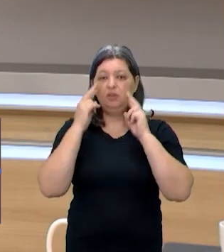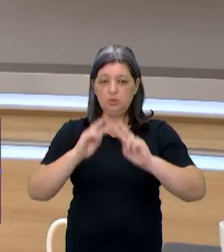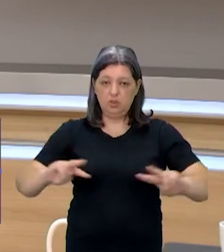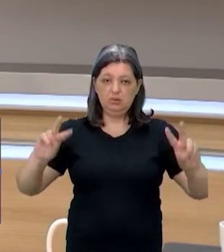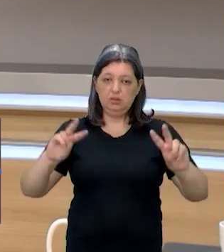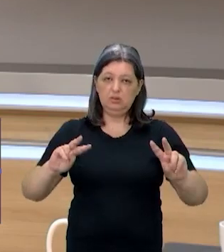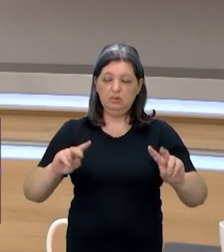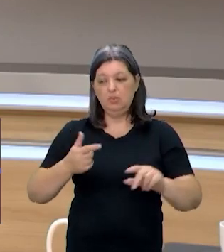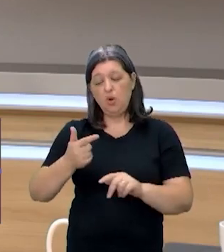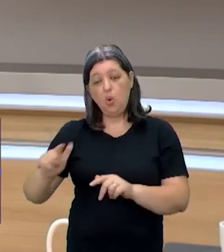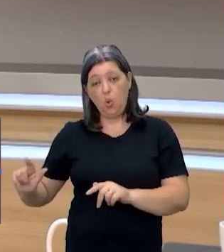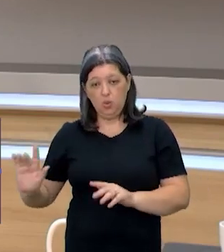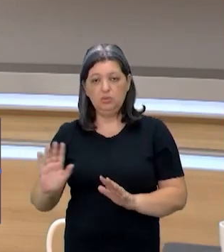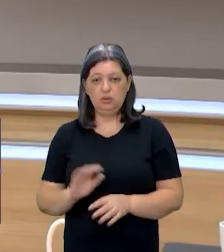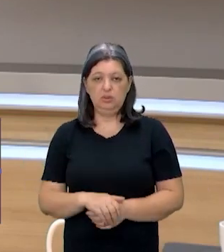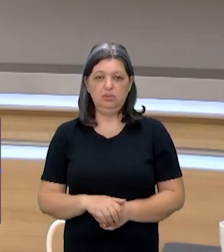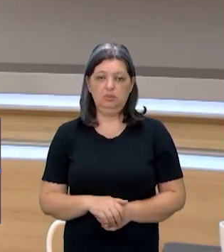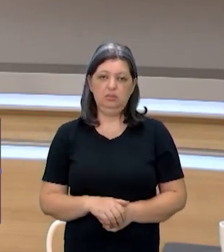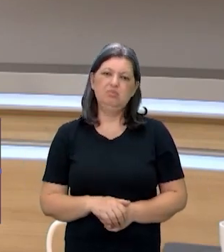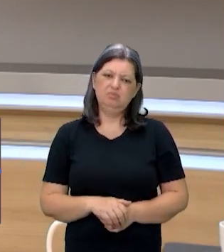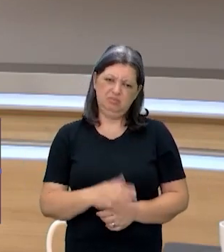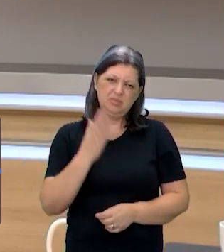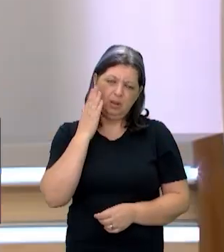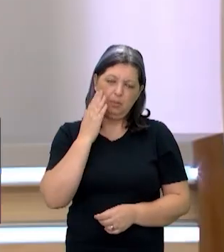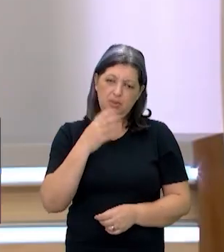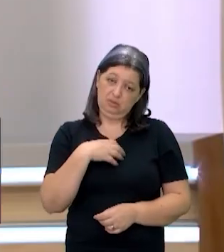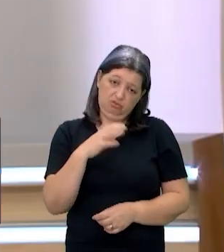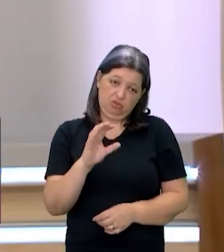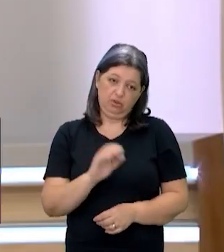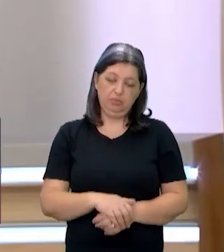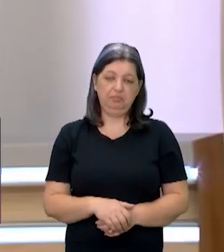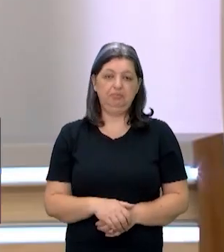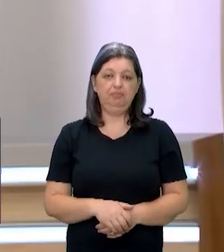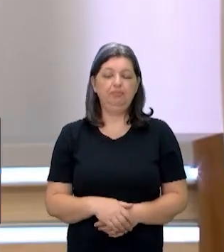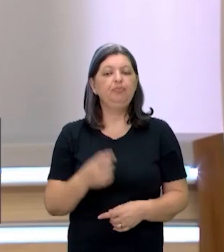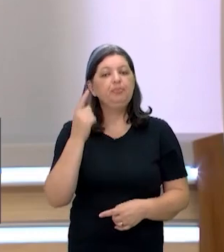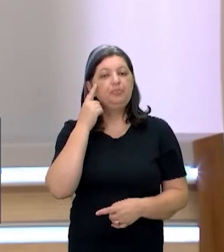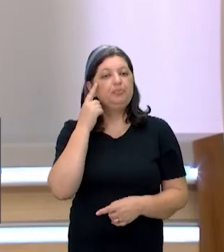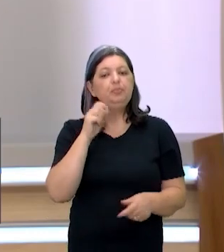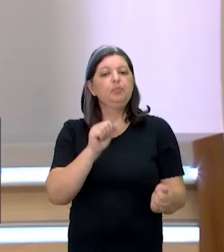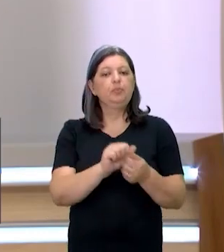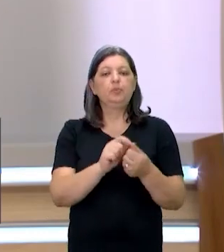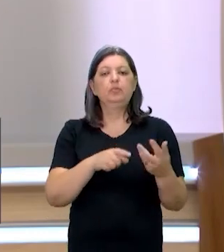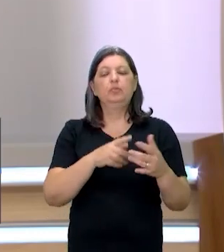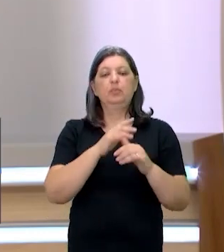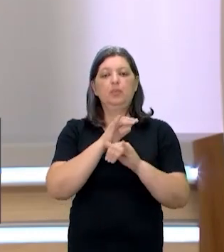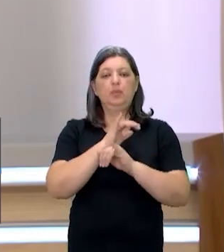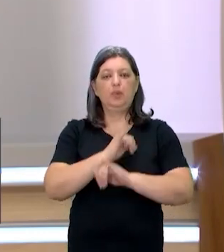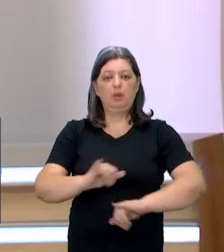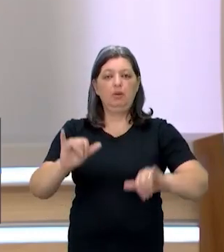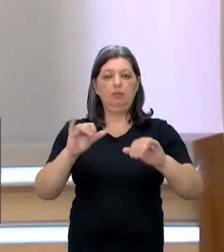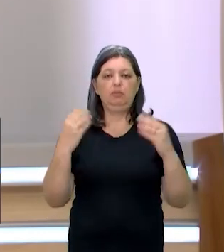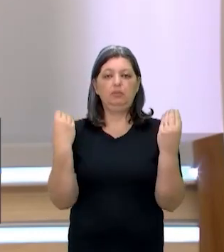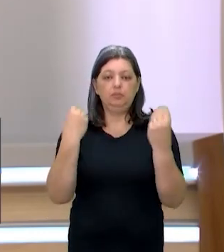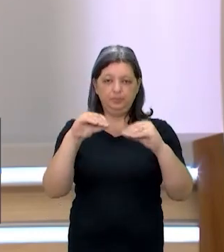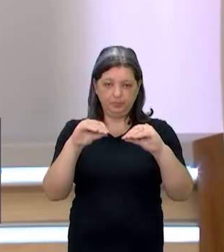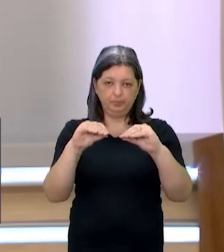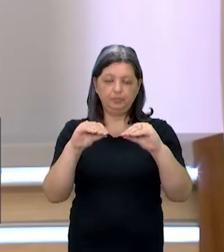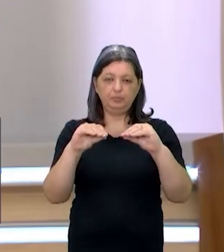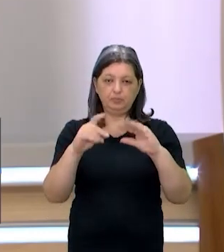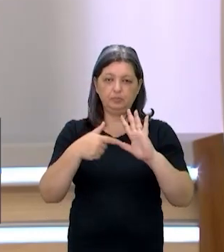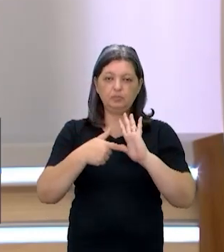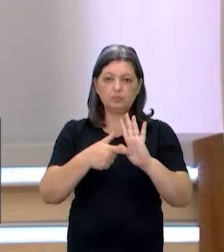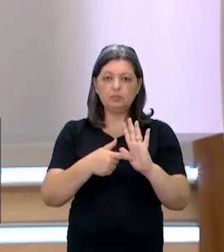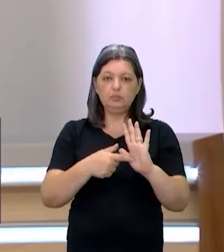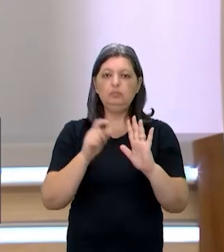outras, por exemplo. Será que o pessoal é assim desse jeito? Então vamos pensar aqui juntos, né? Quando você publica alguma coisa, quando você expõe alguma